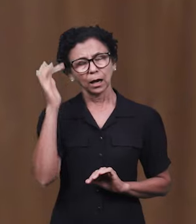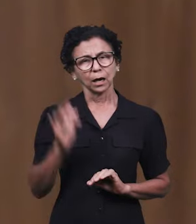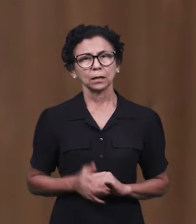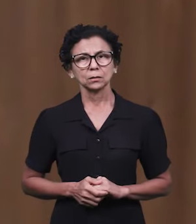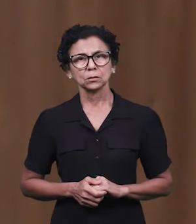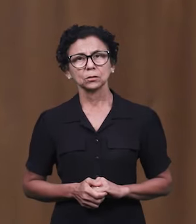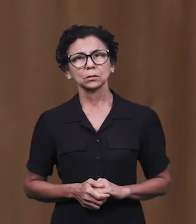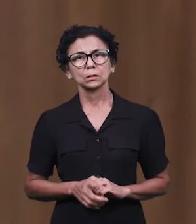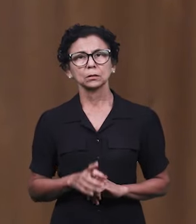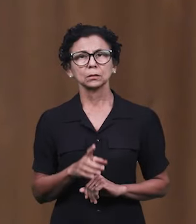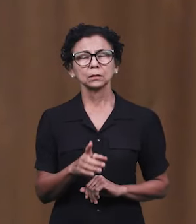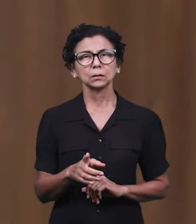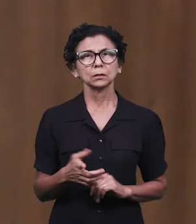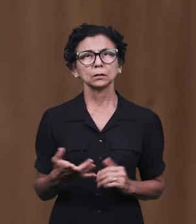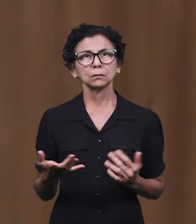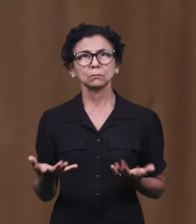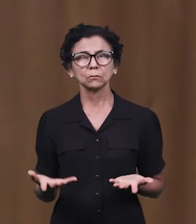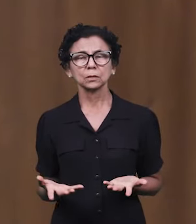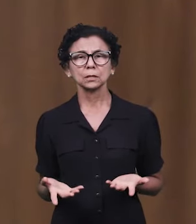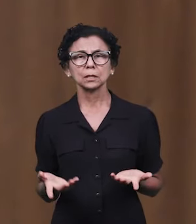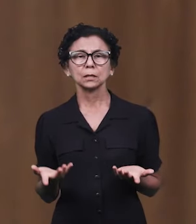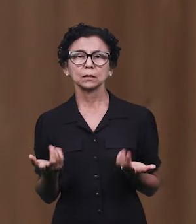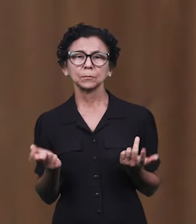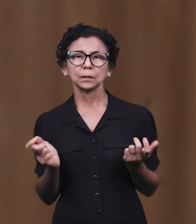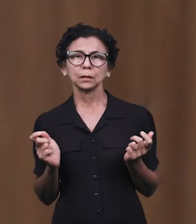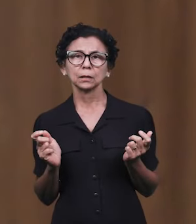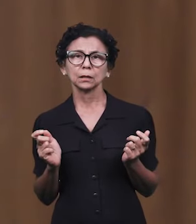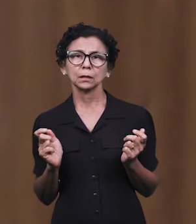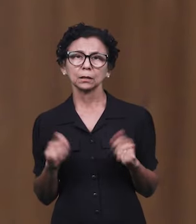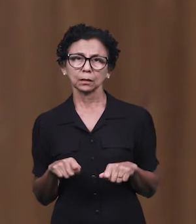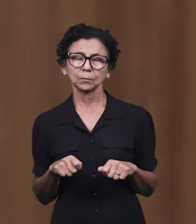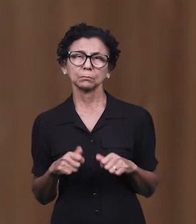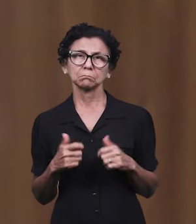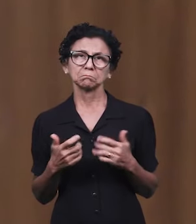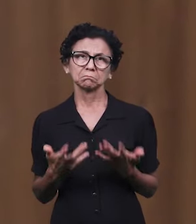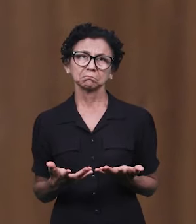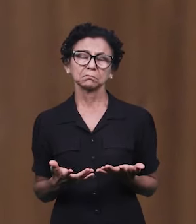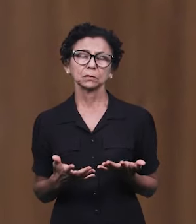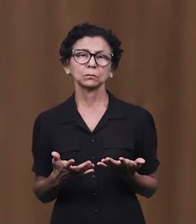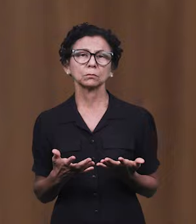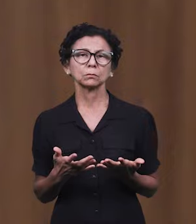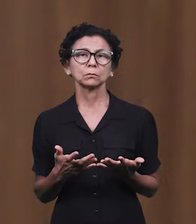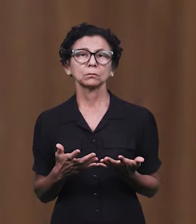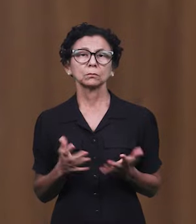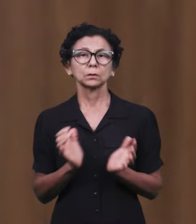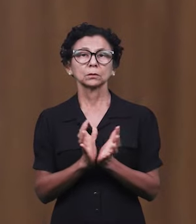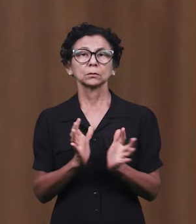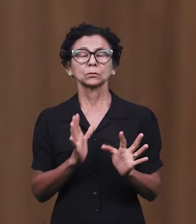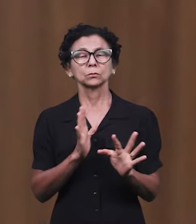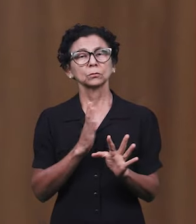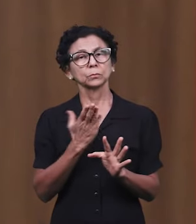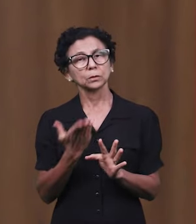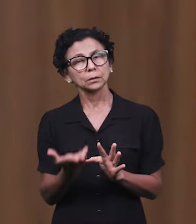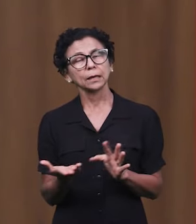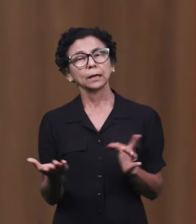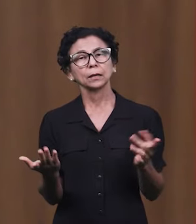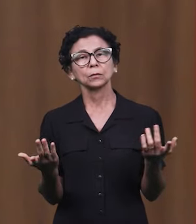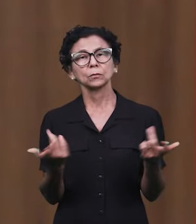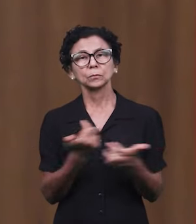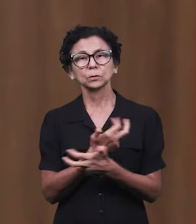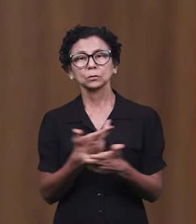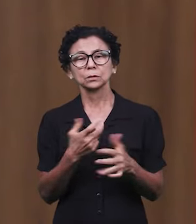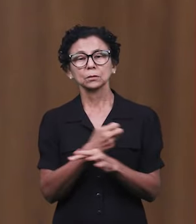condição, esse grupo também tem um papel social. Não é ali que nós vamos reunir, falar de questões em comum, né?